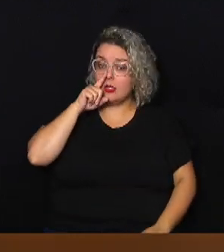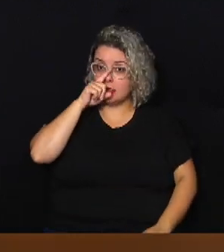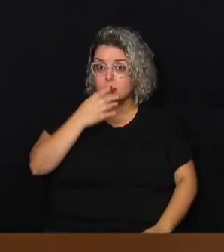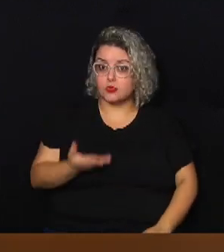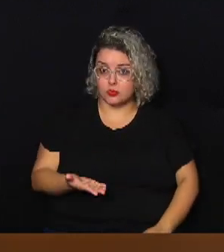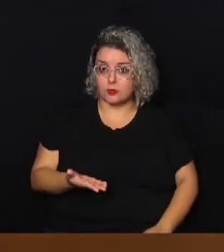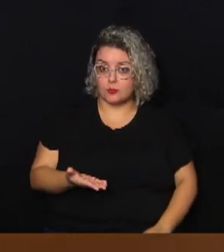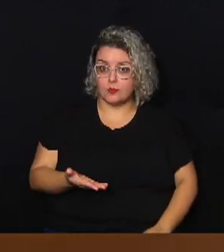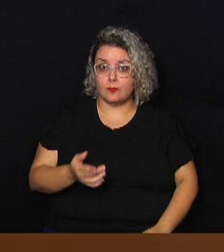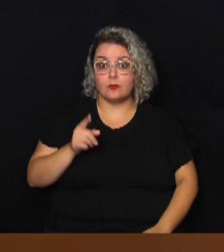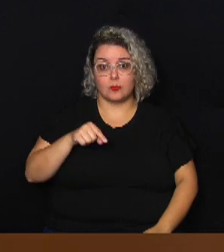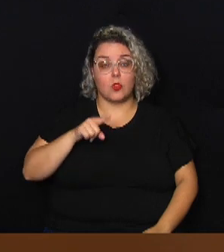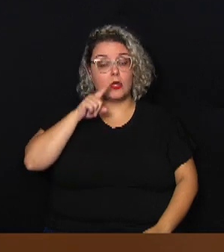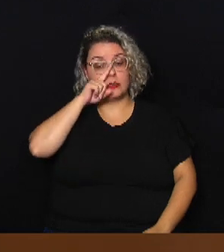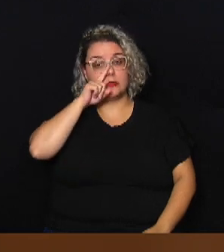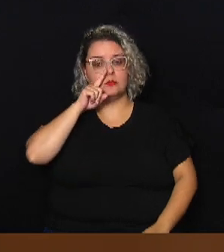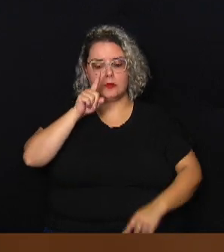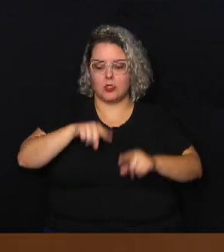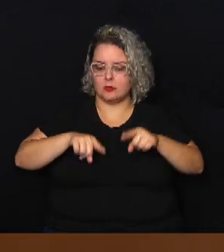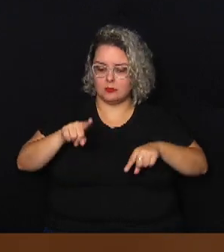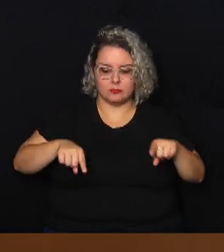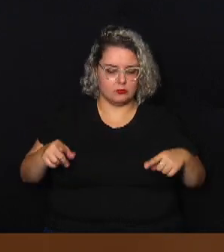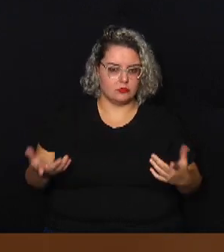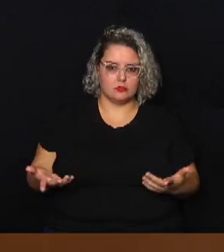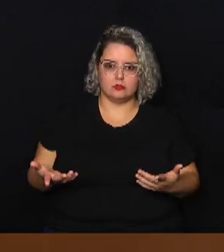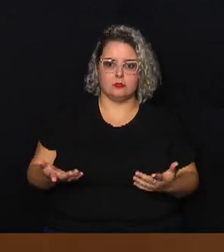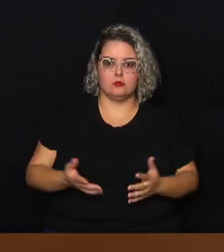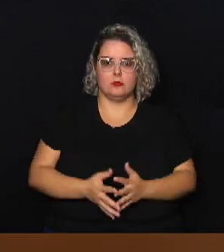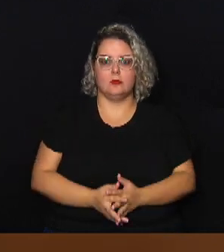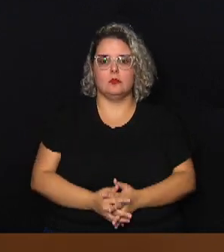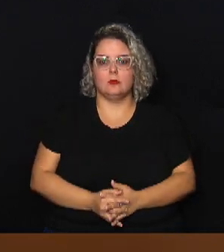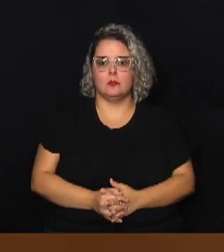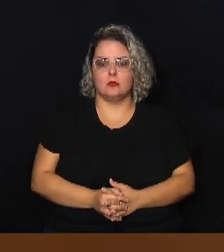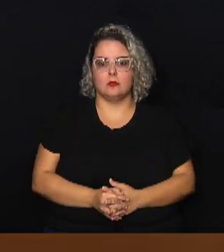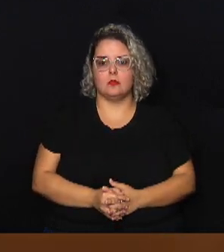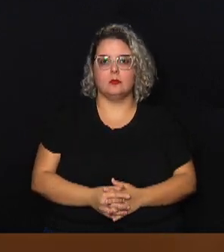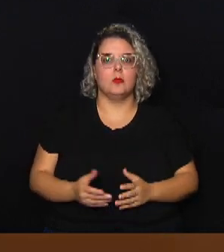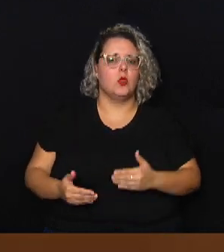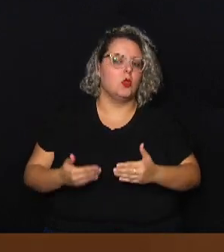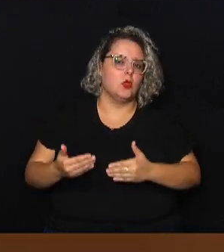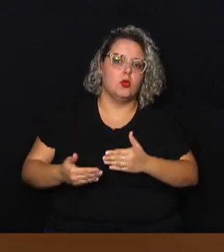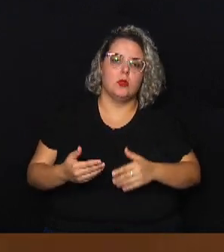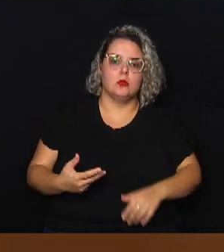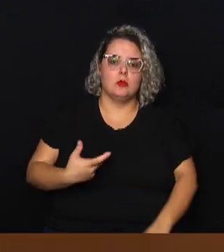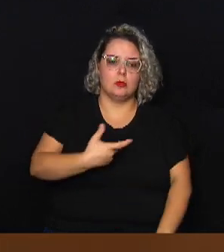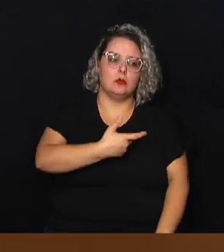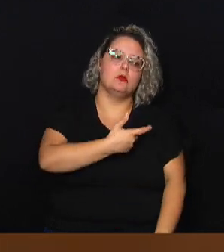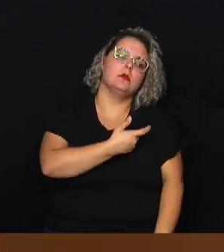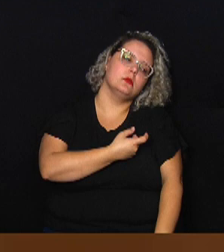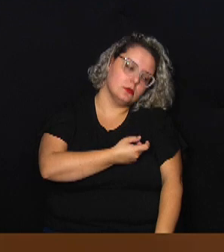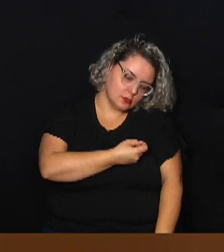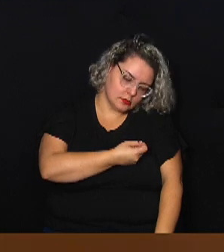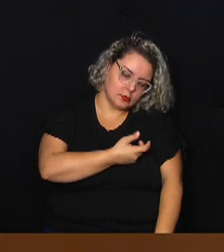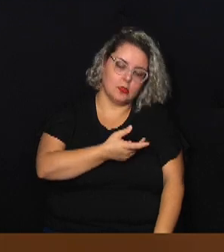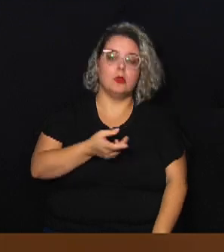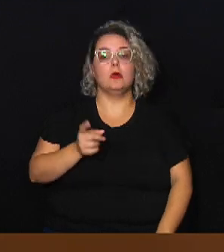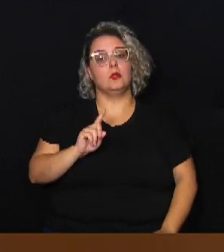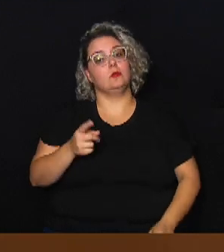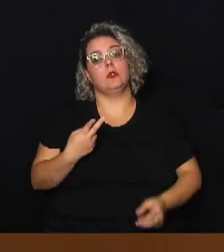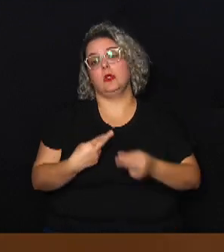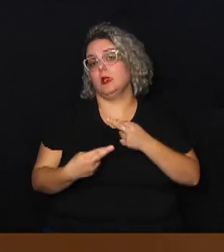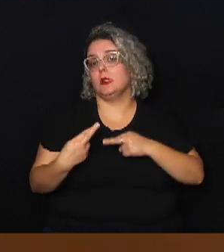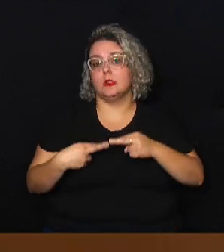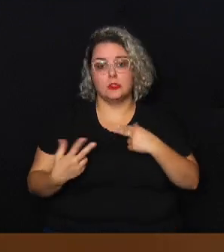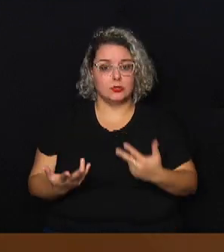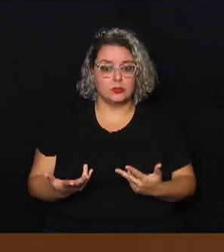esses riscos eles podem variar tanto do procedimento de anestesia, ainda não estaria nem relacionado